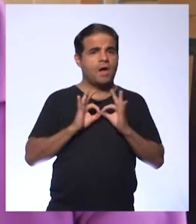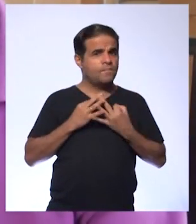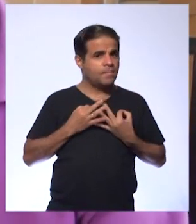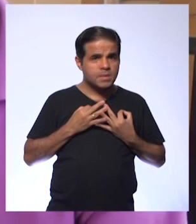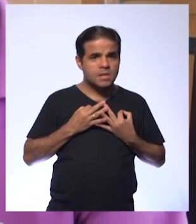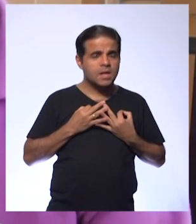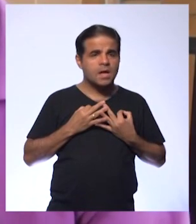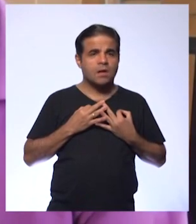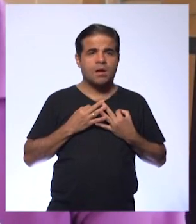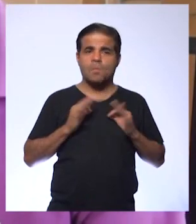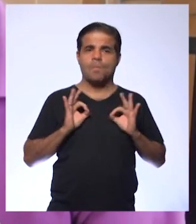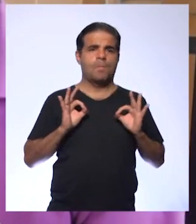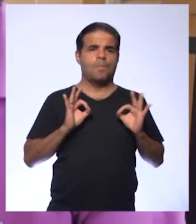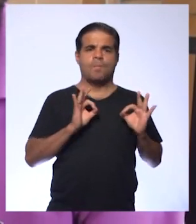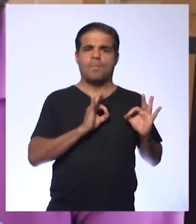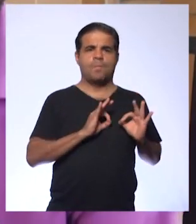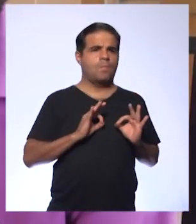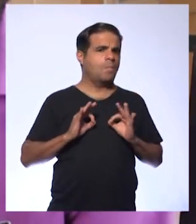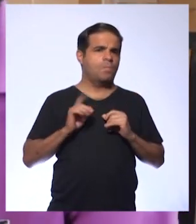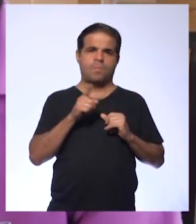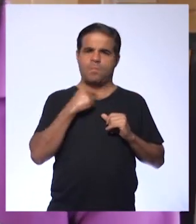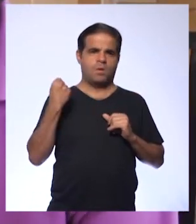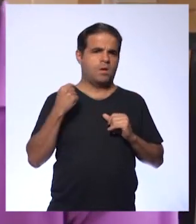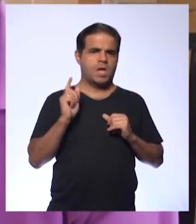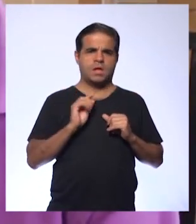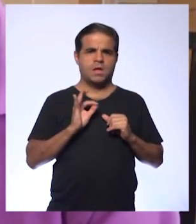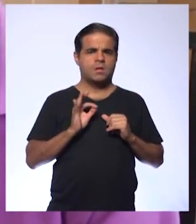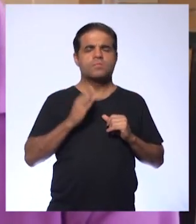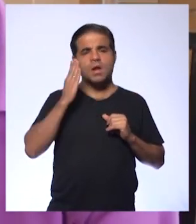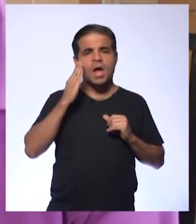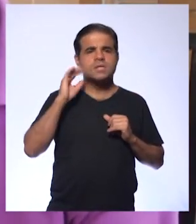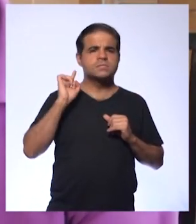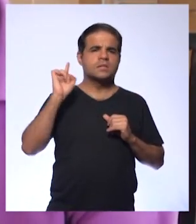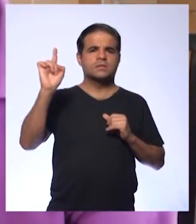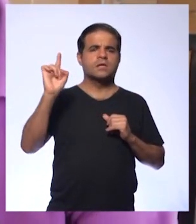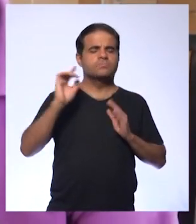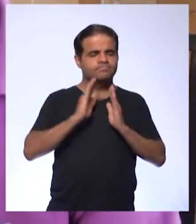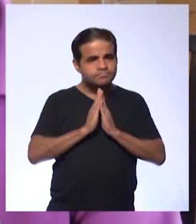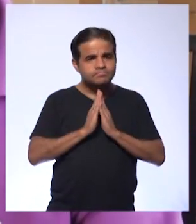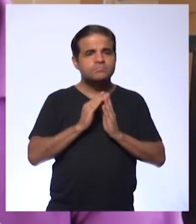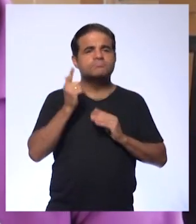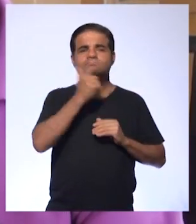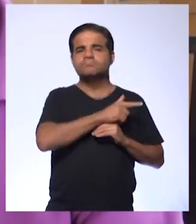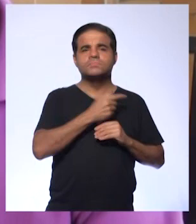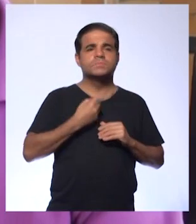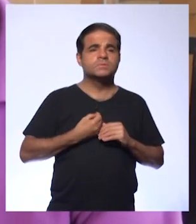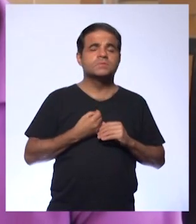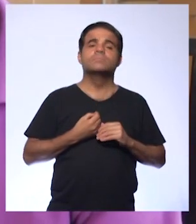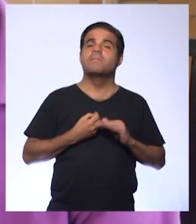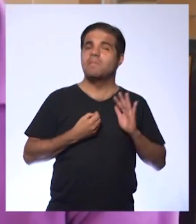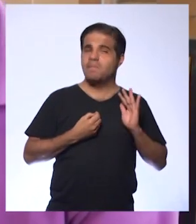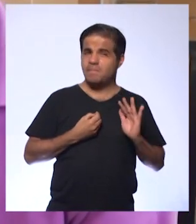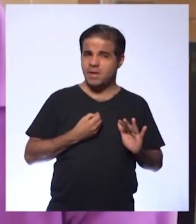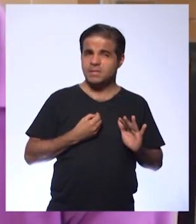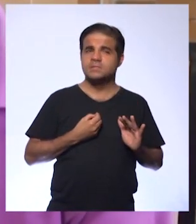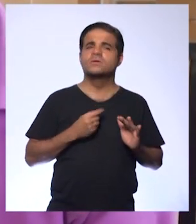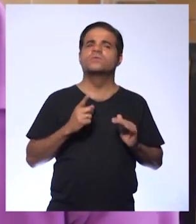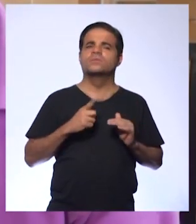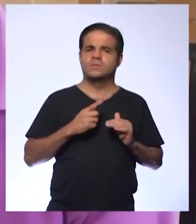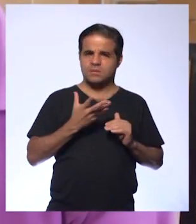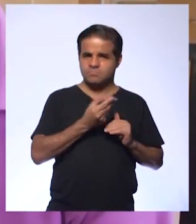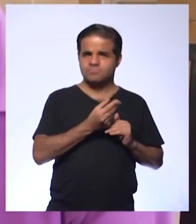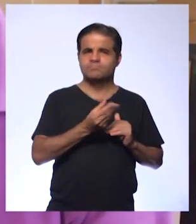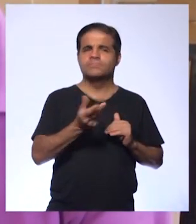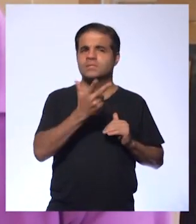não... Ninguém na minha família morreu, graças a Deus. Mas tem muitas coisas